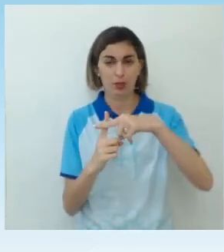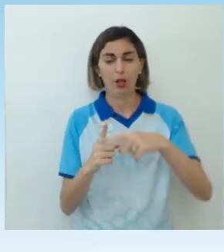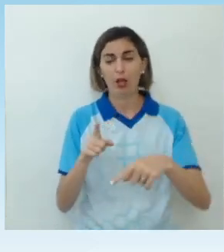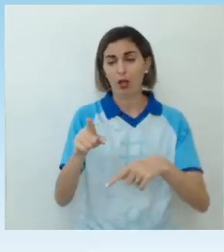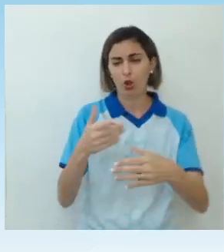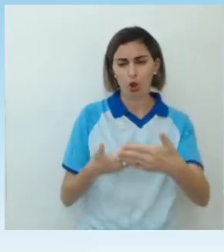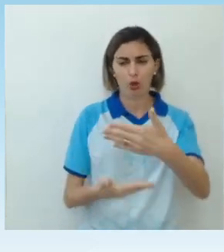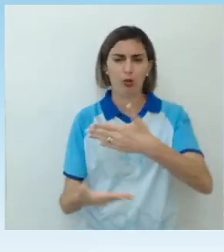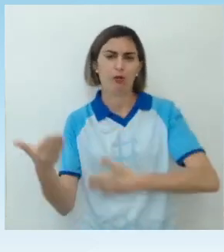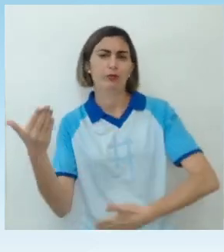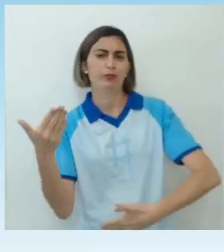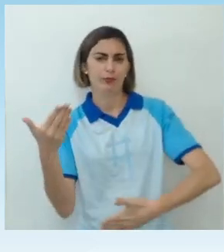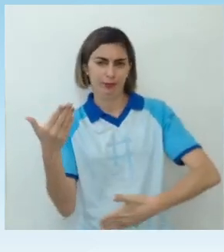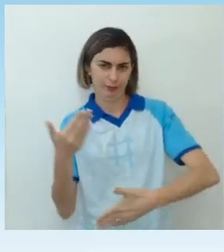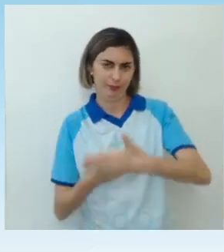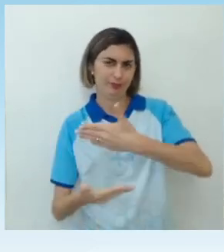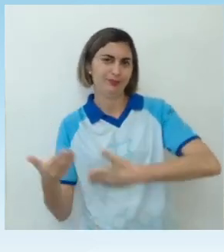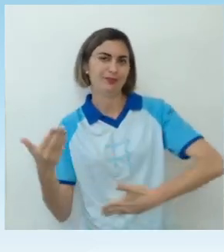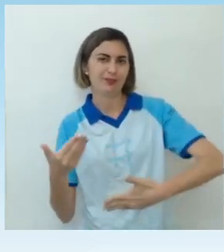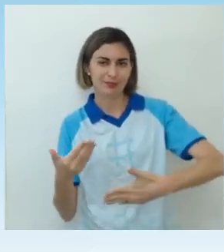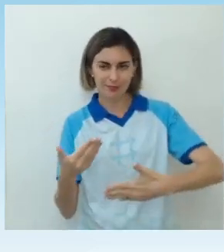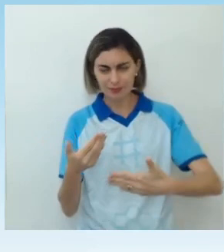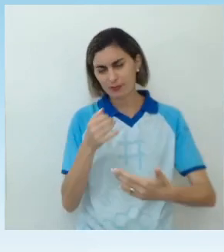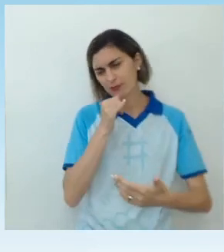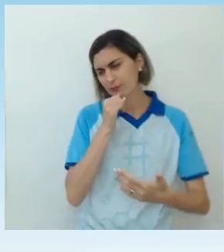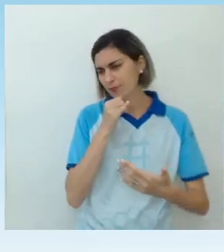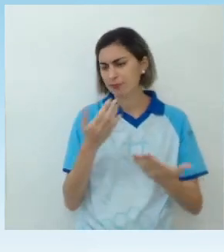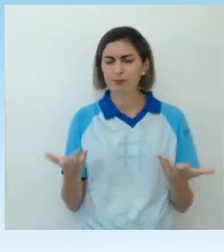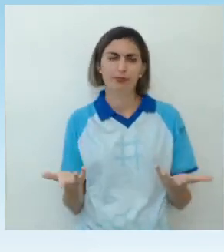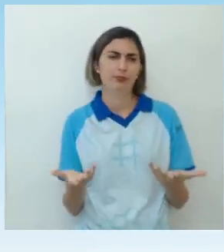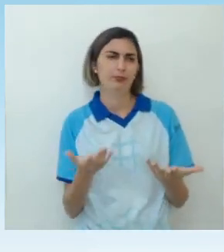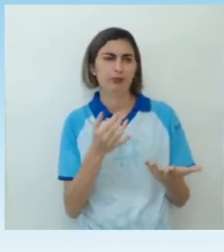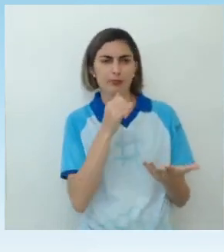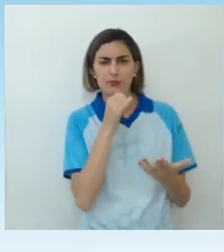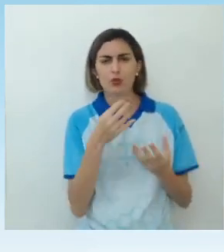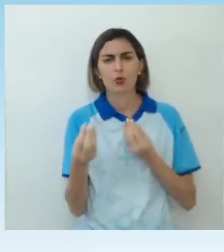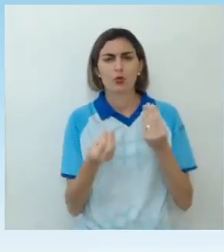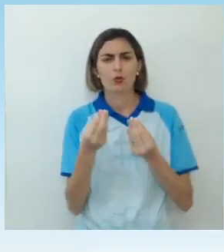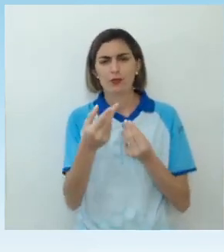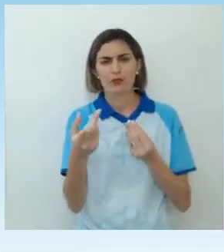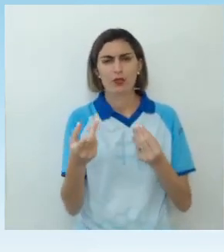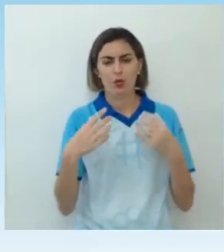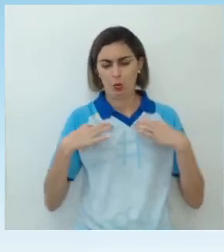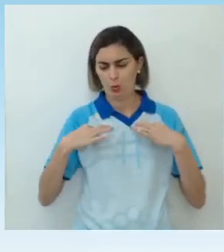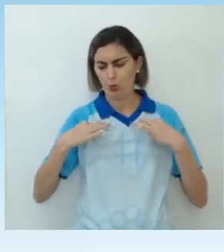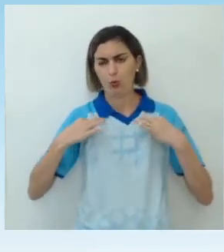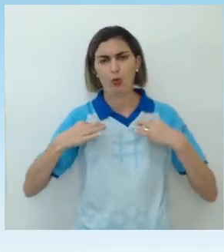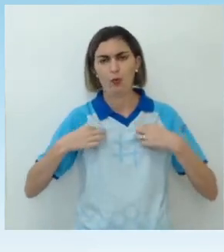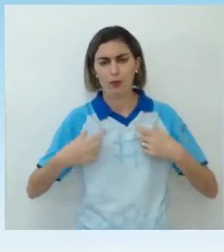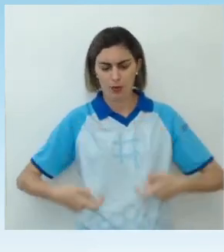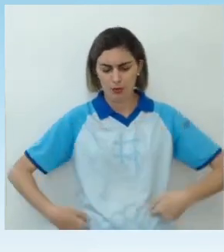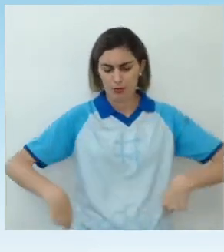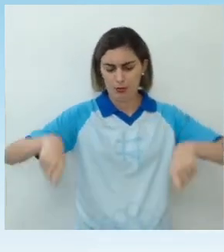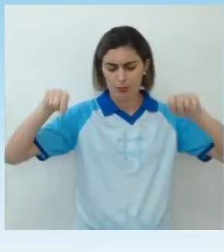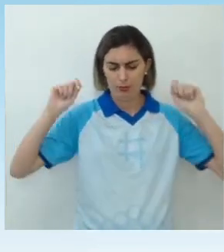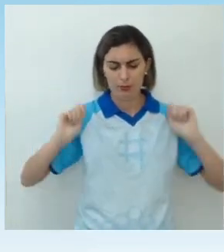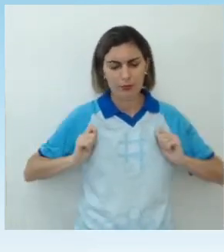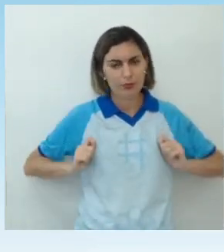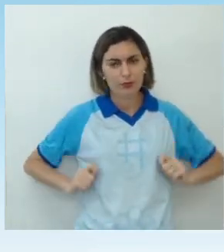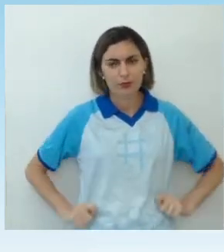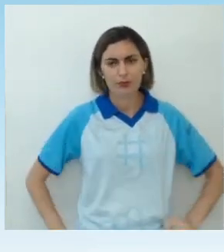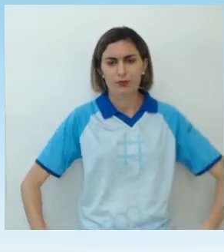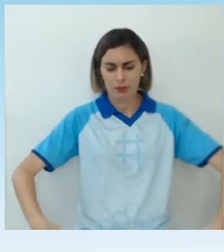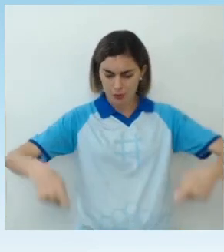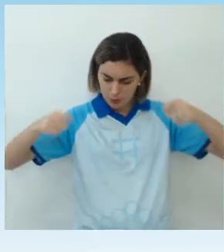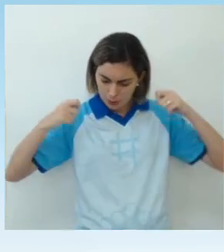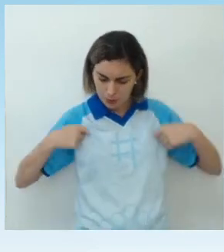vai trocar duas vezes. Vamos fazer um paralelo aí, né? É como você pegar uma roupa, colocar ela pelo avesso e colocar pelo